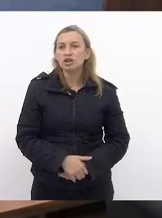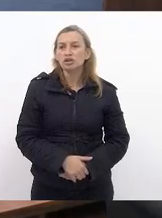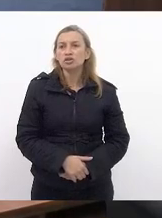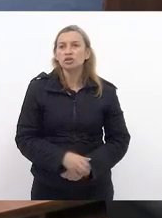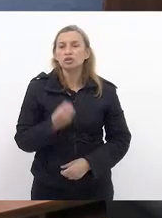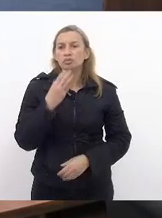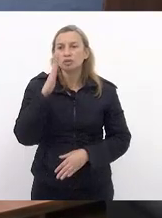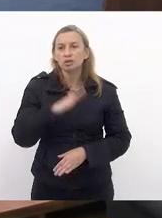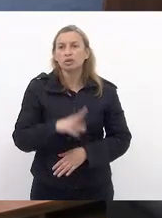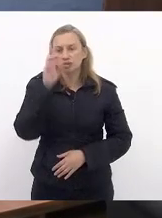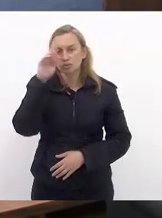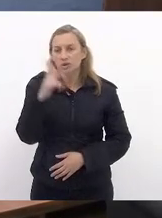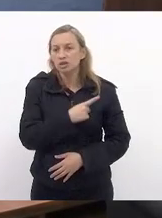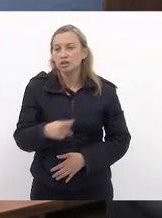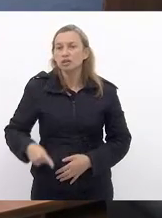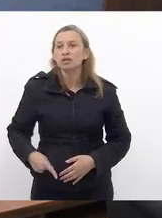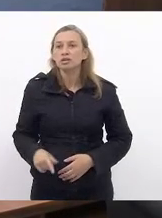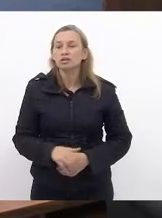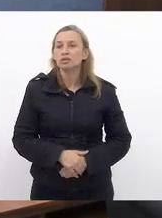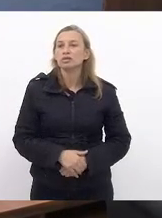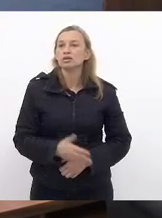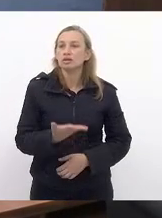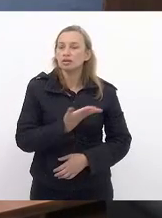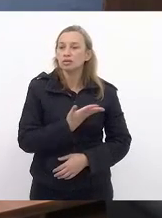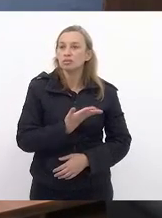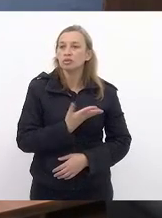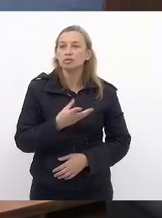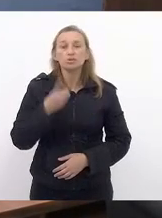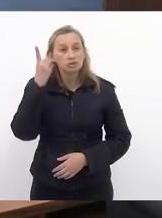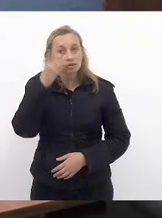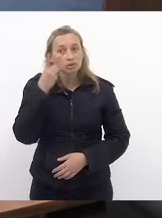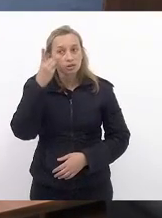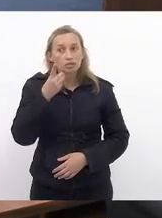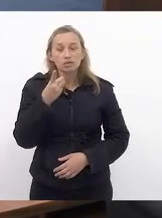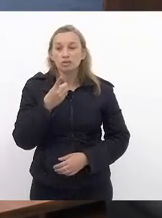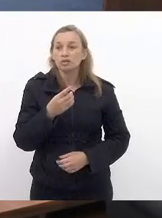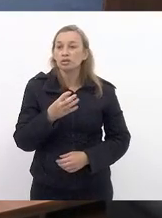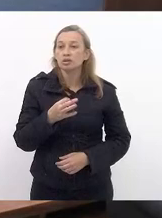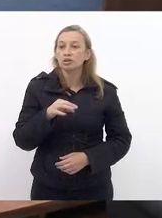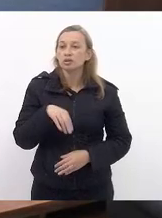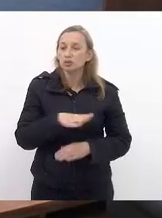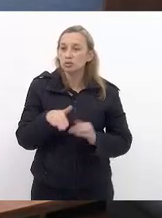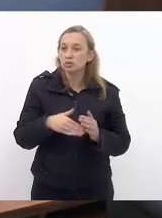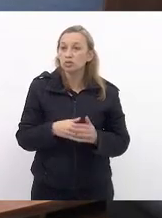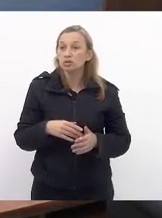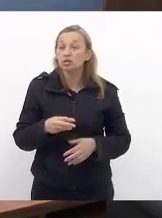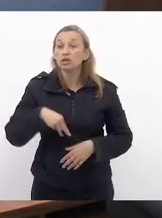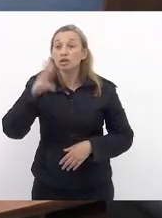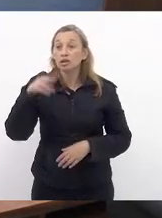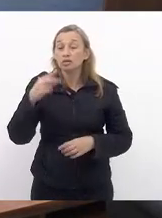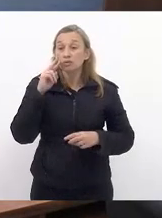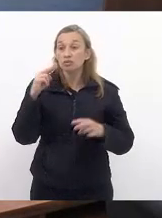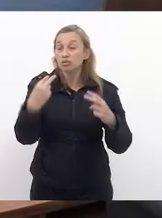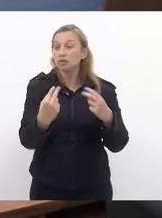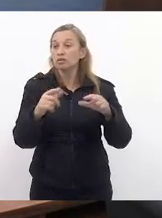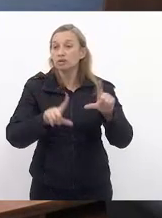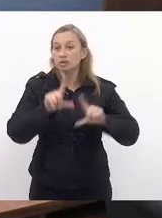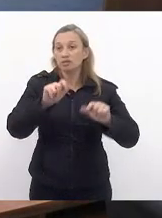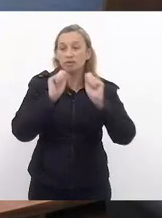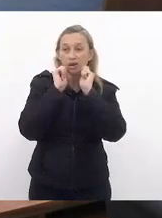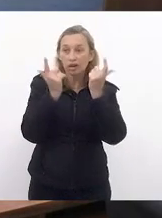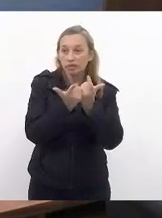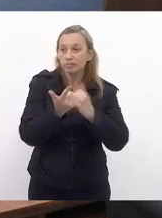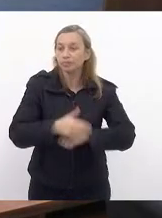Oi boa tarde Presidente novos colegas parlamentares público presente e quem nos assiste pela TV